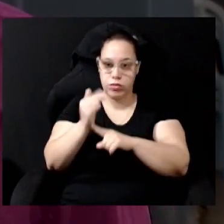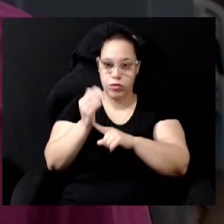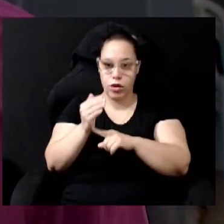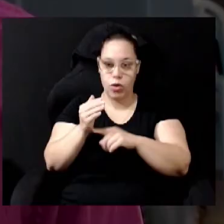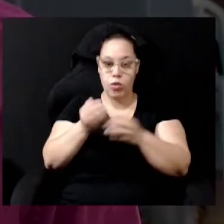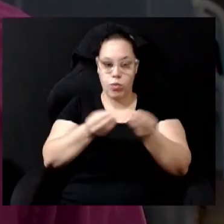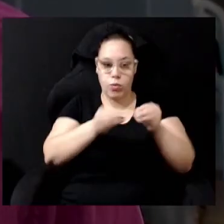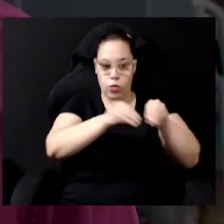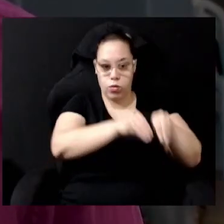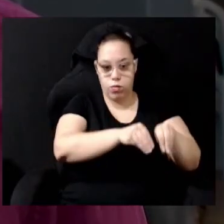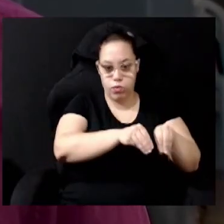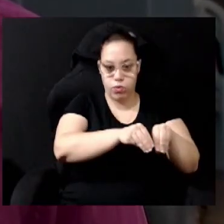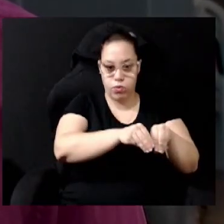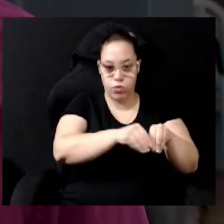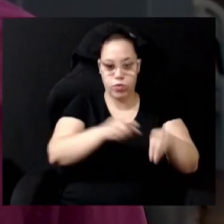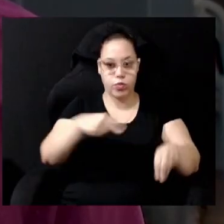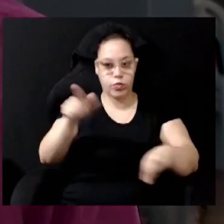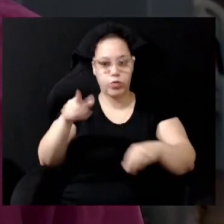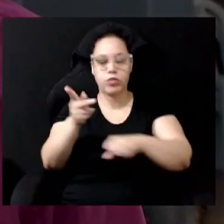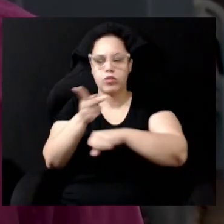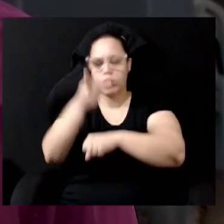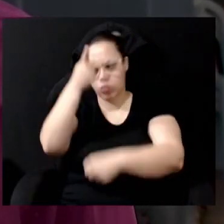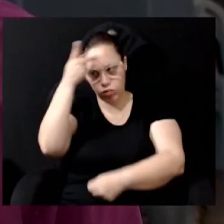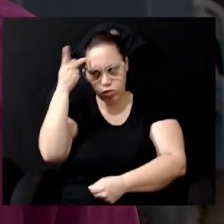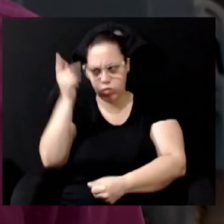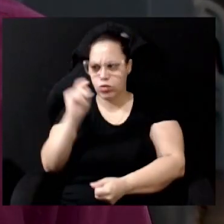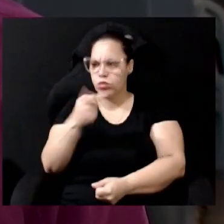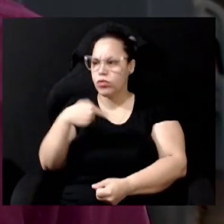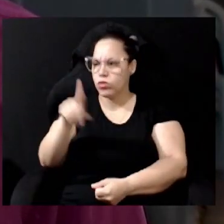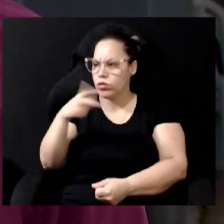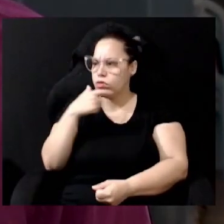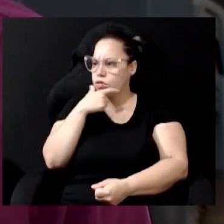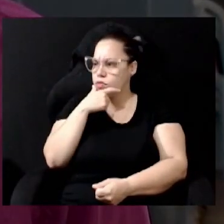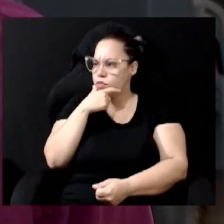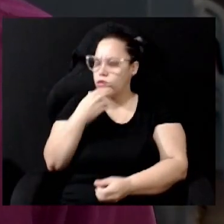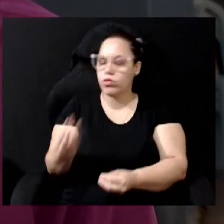Então a gente foi atrás de pessoas, a gente foi atrás de trazer